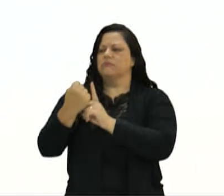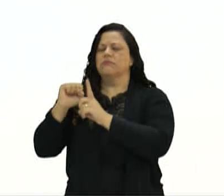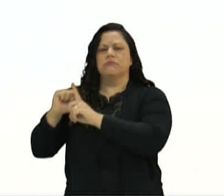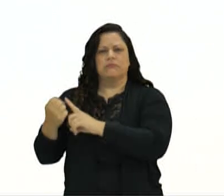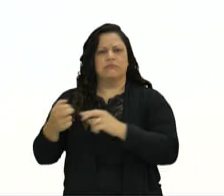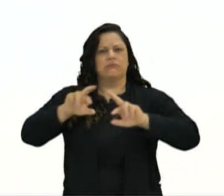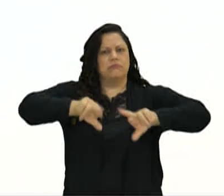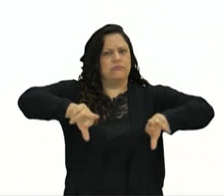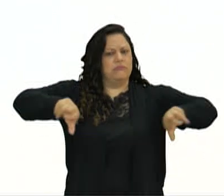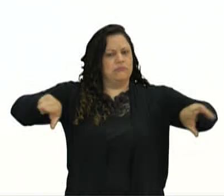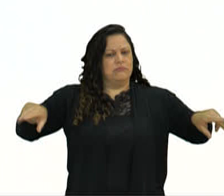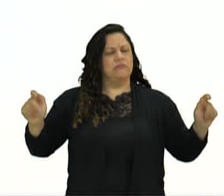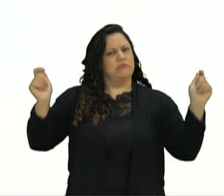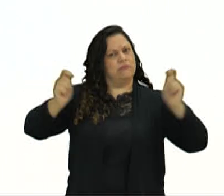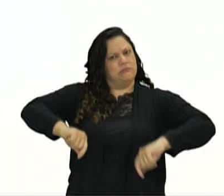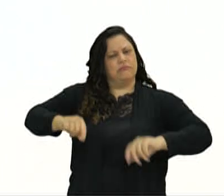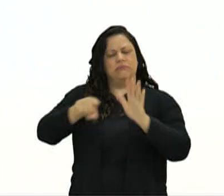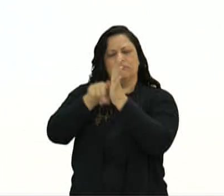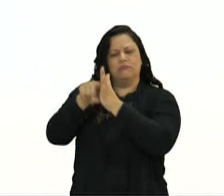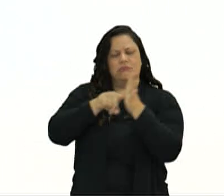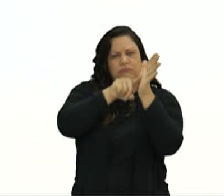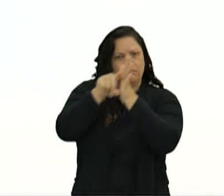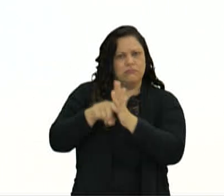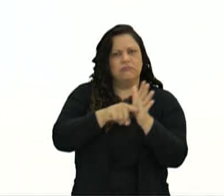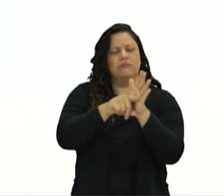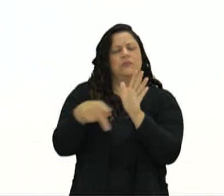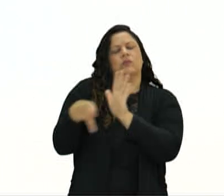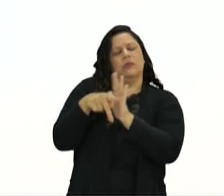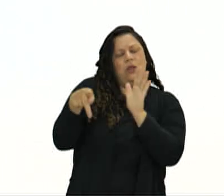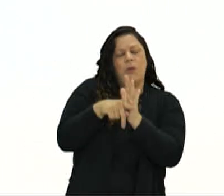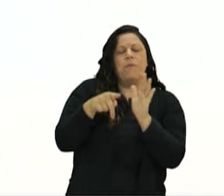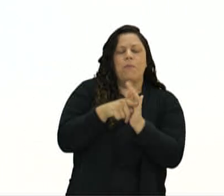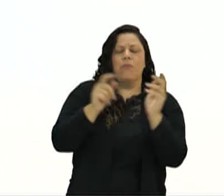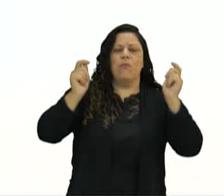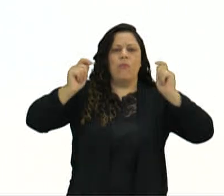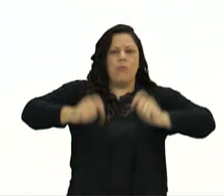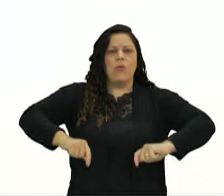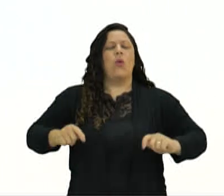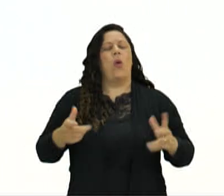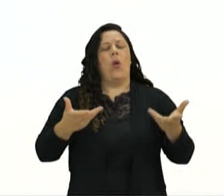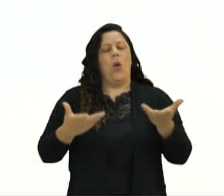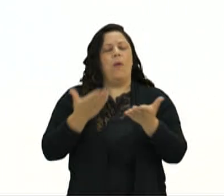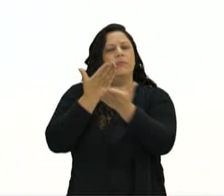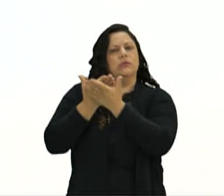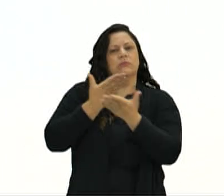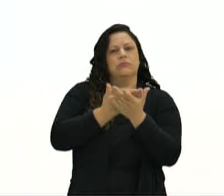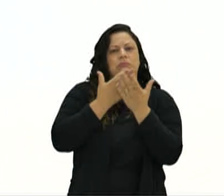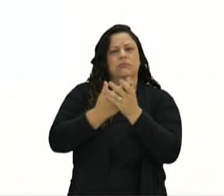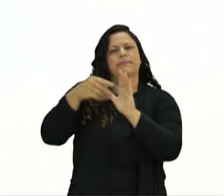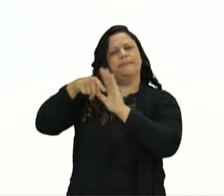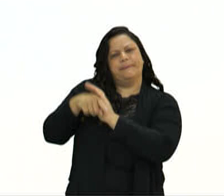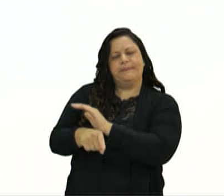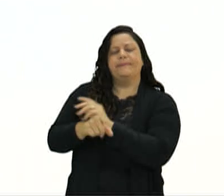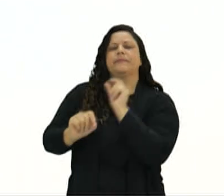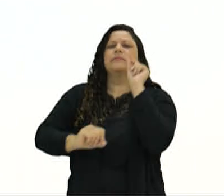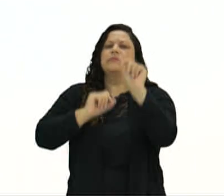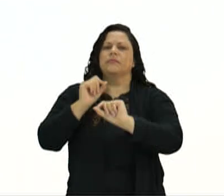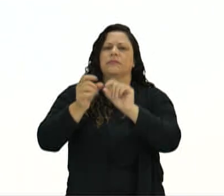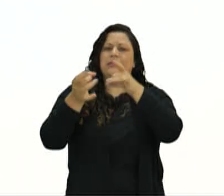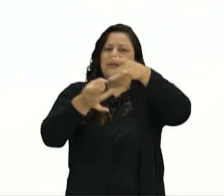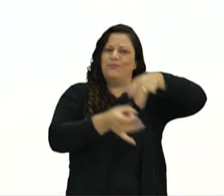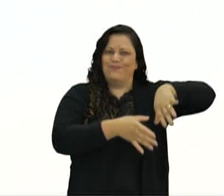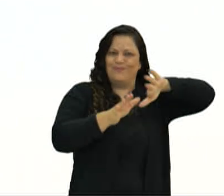a gente tem um critério científico. O Montesquieu, ele abandona, né, ele questiona o